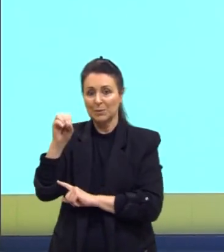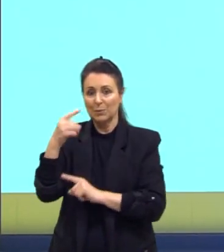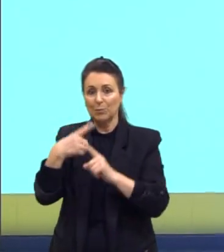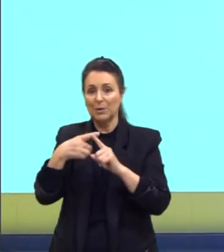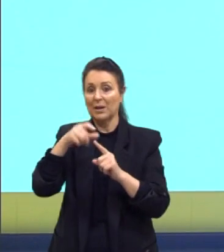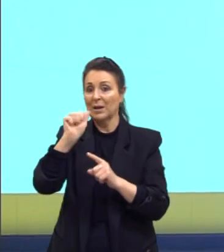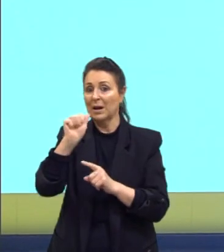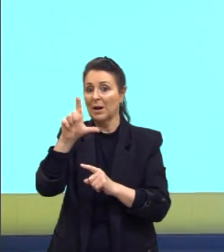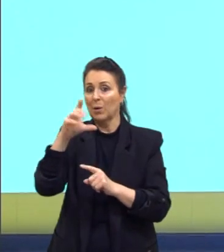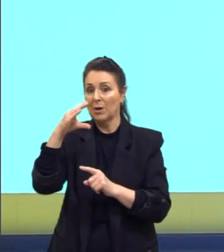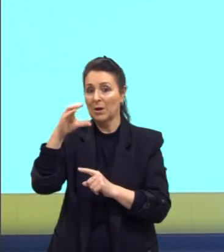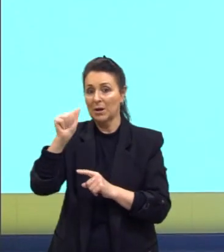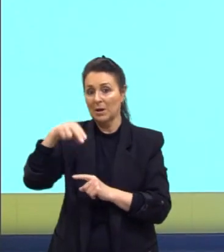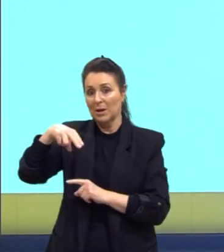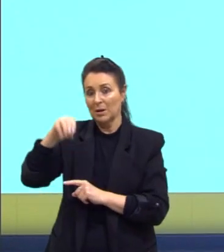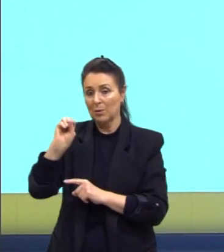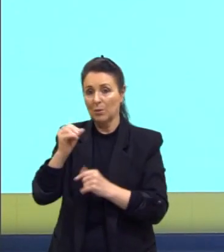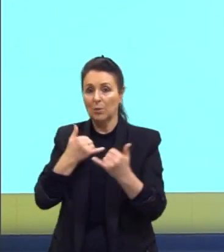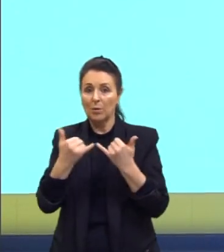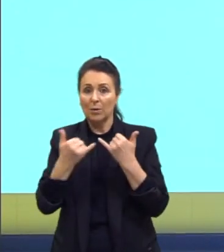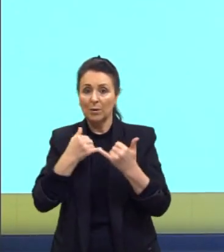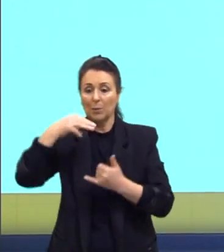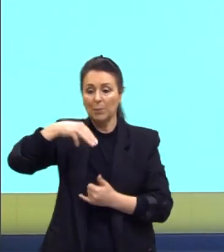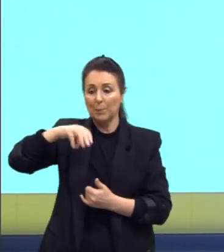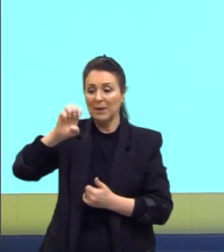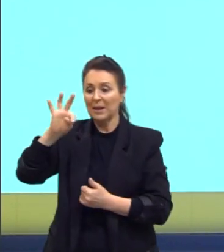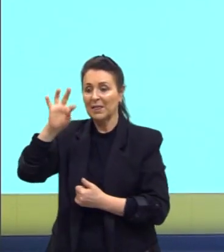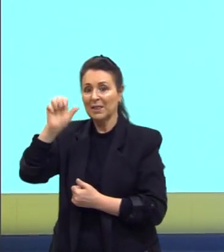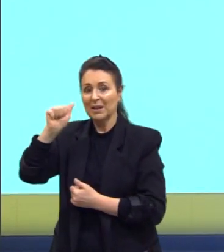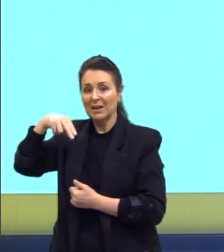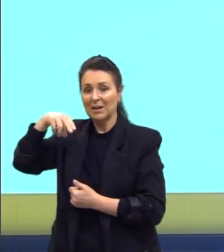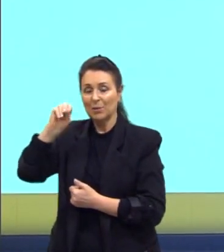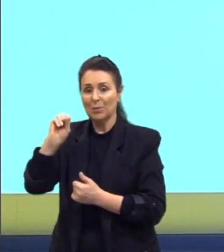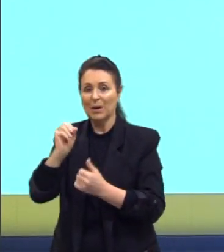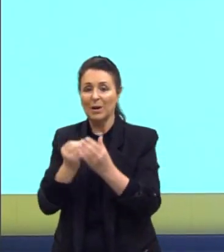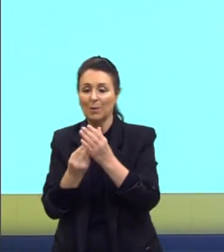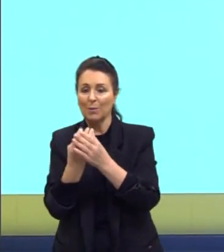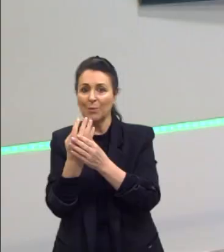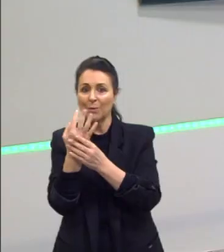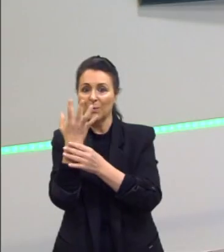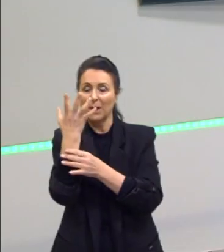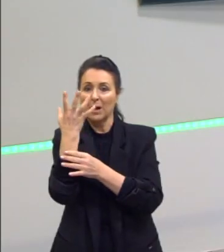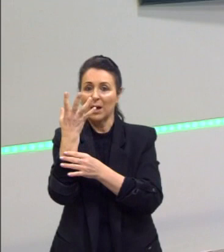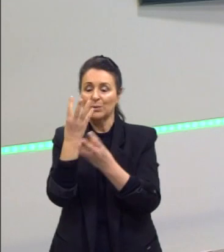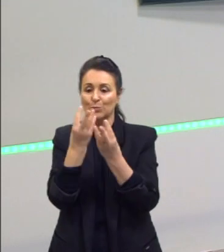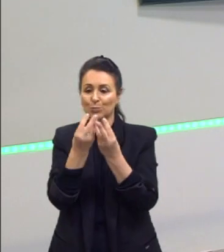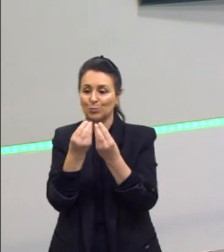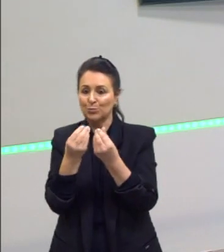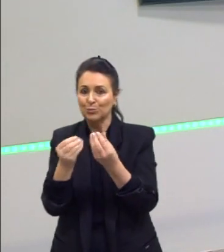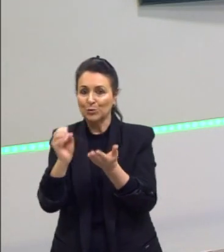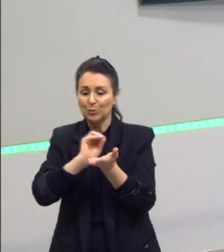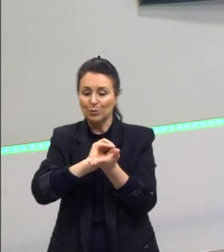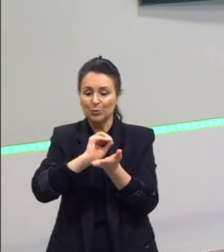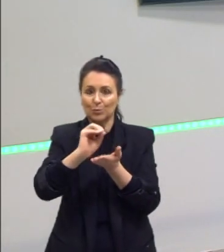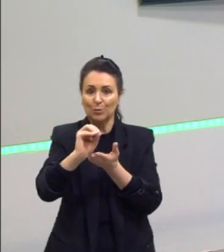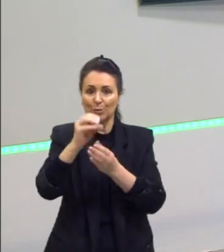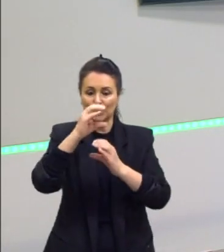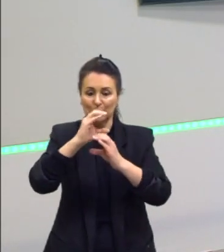alcano Então esse exemplo metano o gás metano que é que ele gás produzidos na fermentação de compostos orgânicos